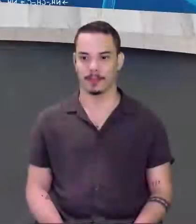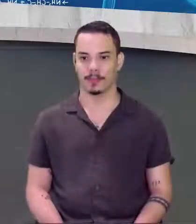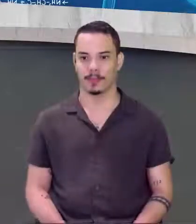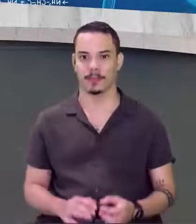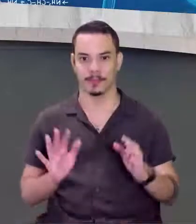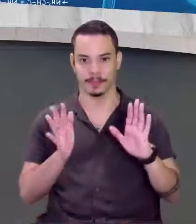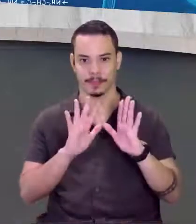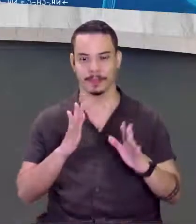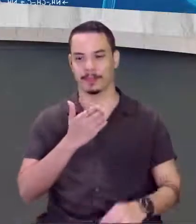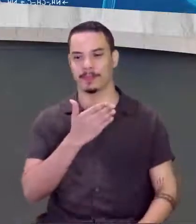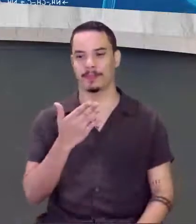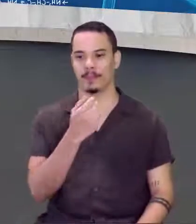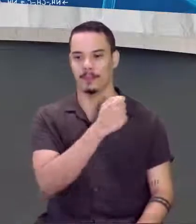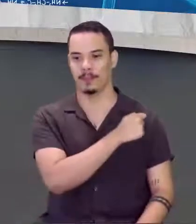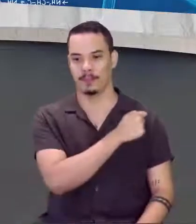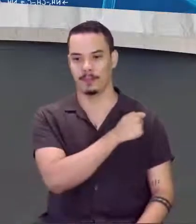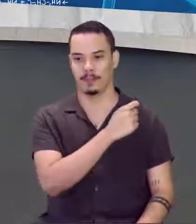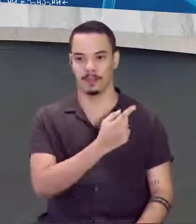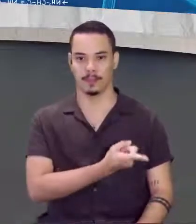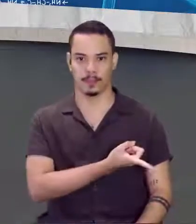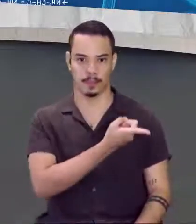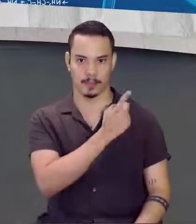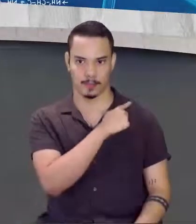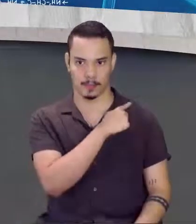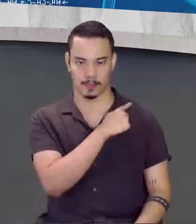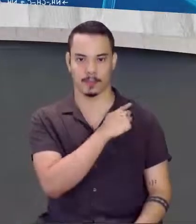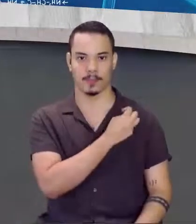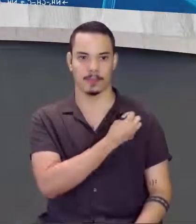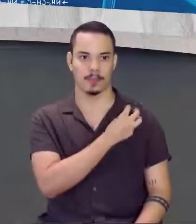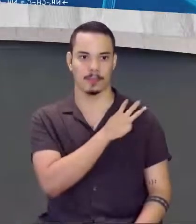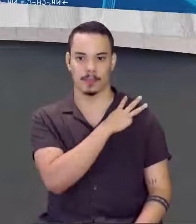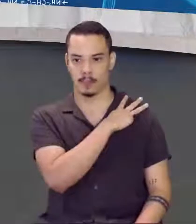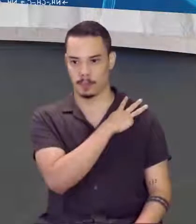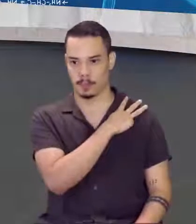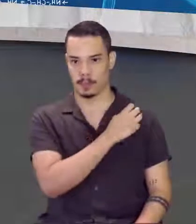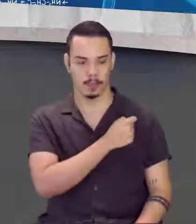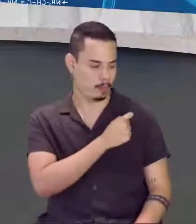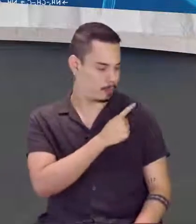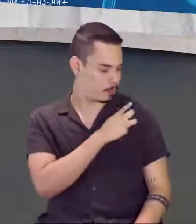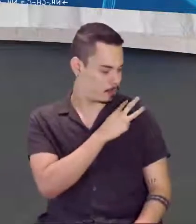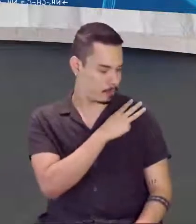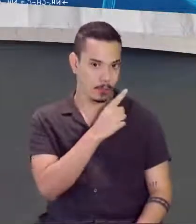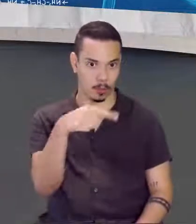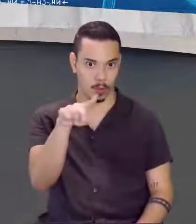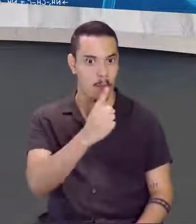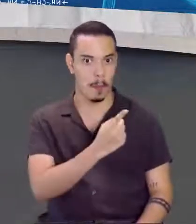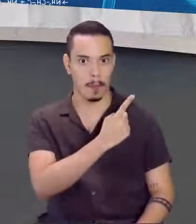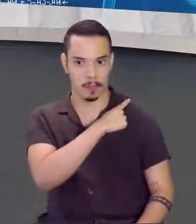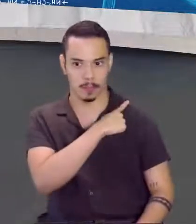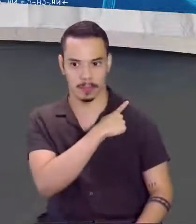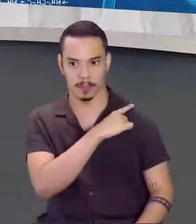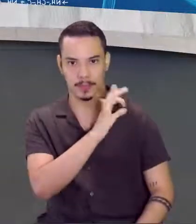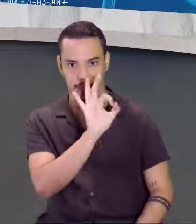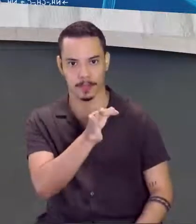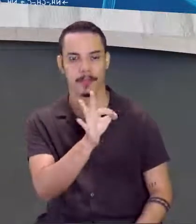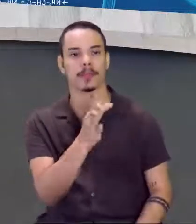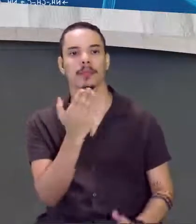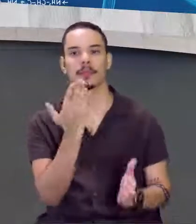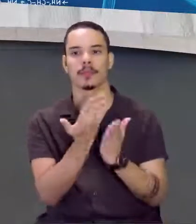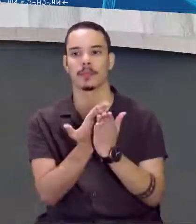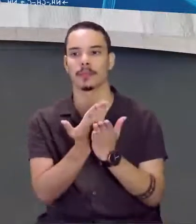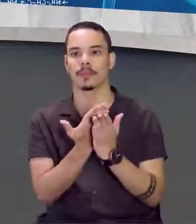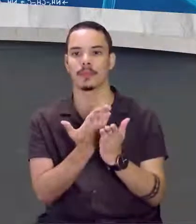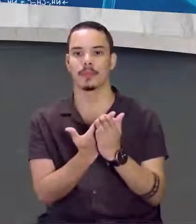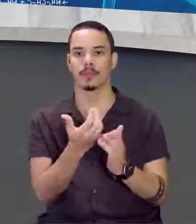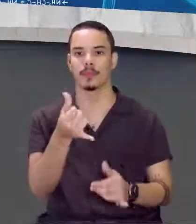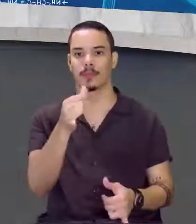Olá, meu caro aluno do primeiro ano do ensino médio. Estamos aqui de volta para mais uma aula de